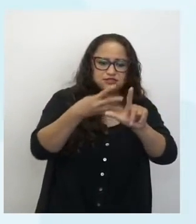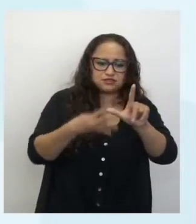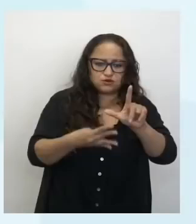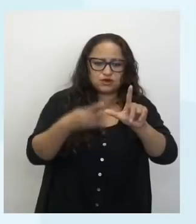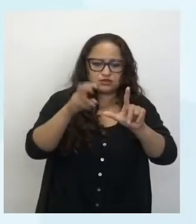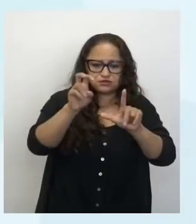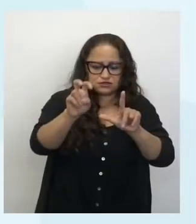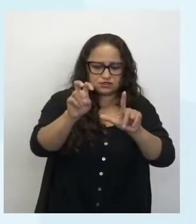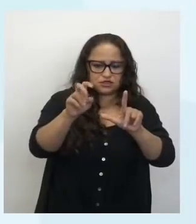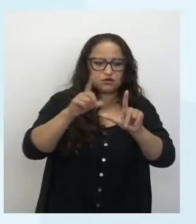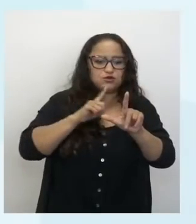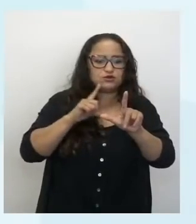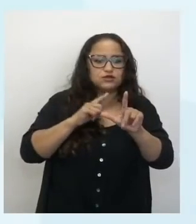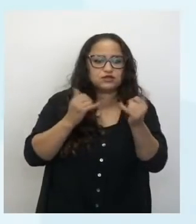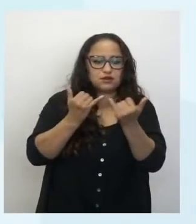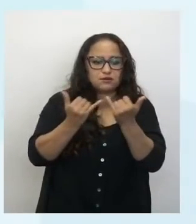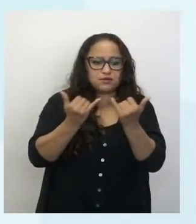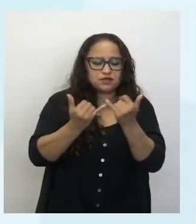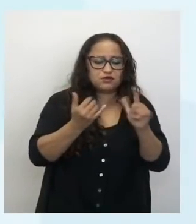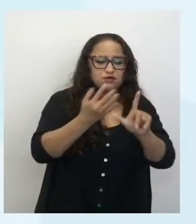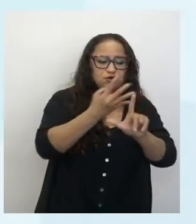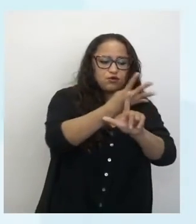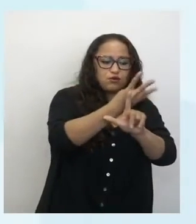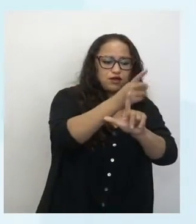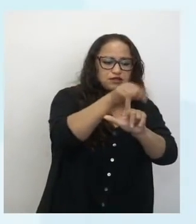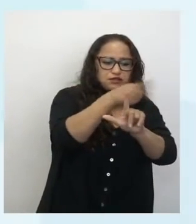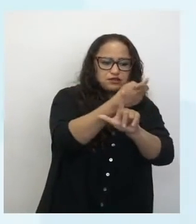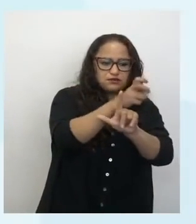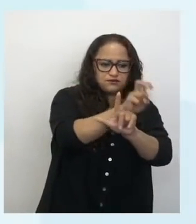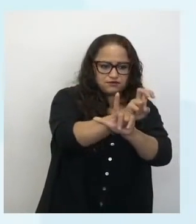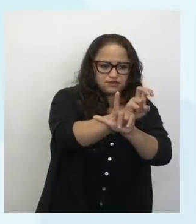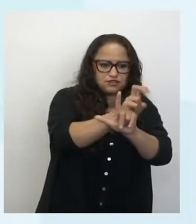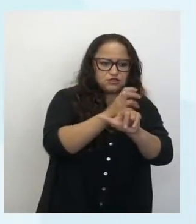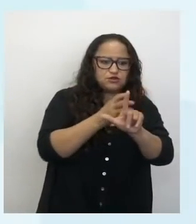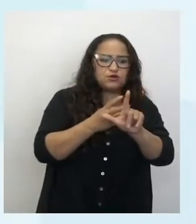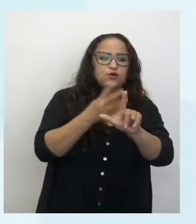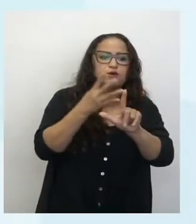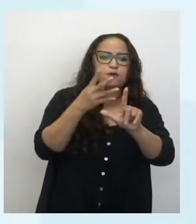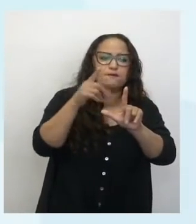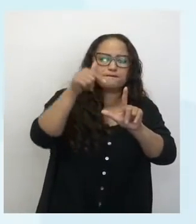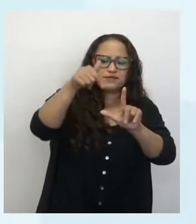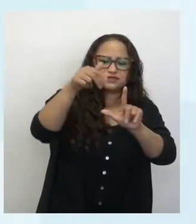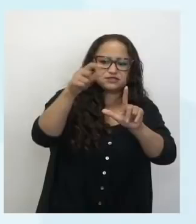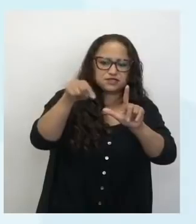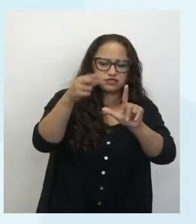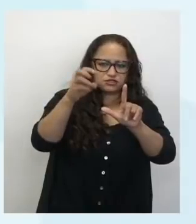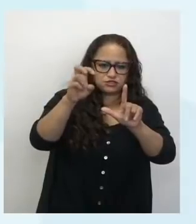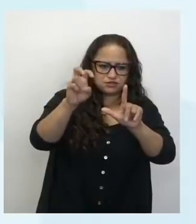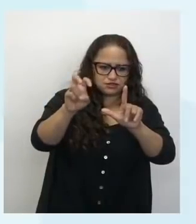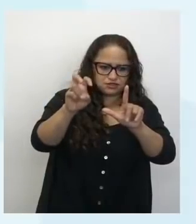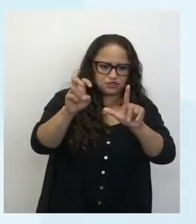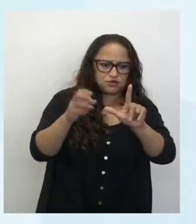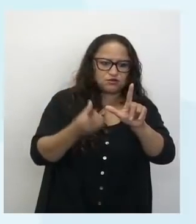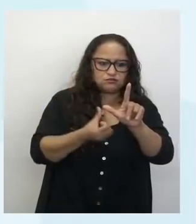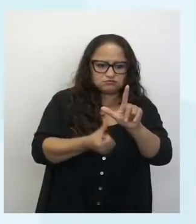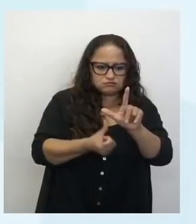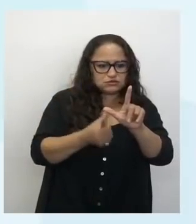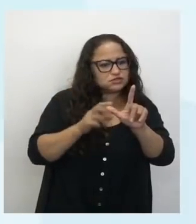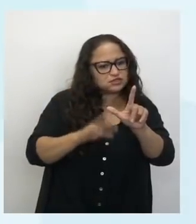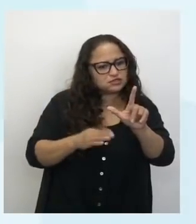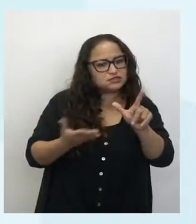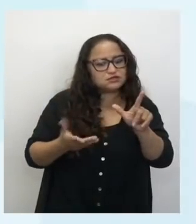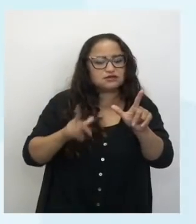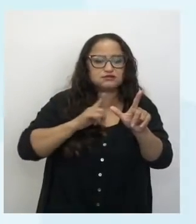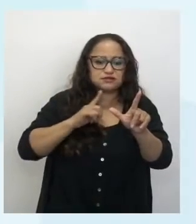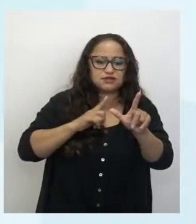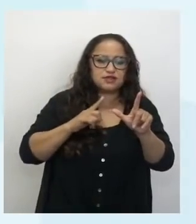correspondentes, quer dizer, o menor é o 4,5, o médio é 4 e o maior é 7,5, tá certo? Então, este triângulo